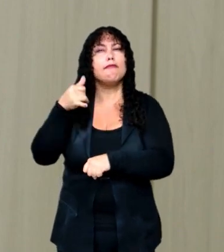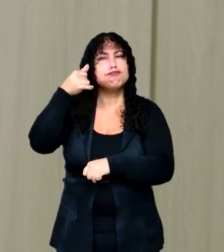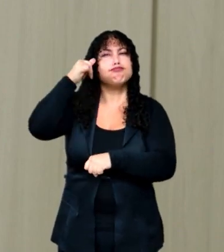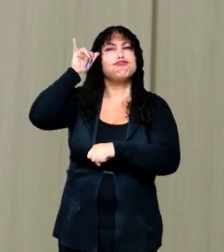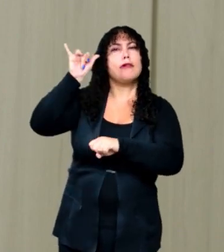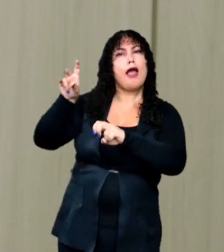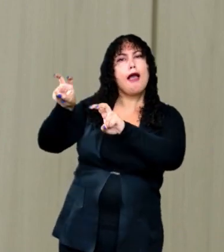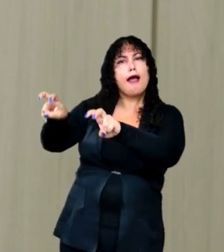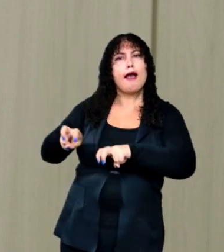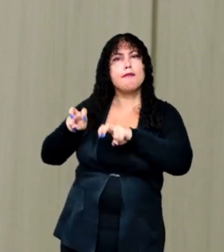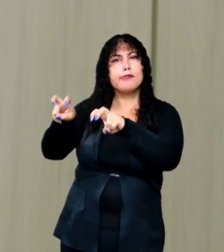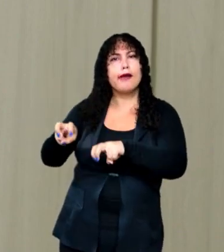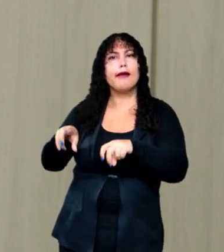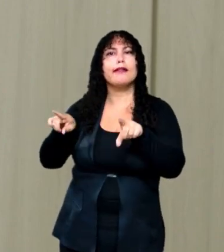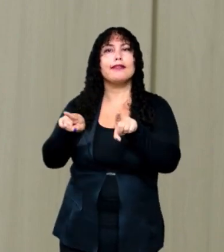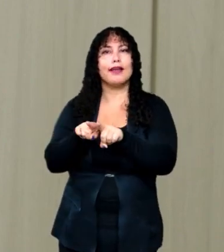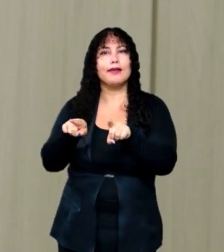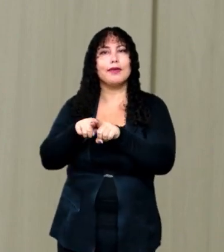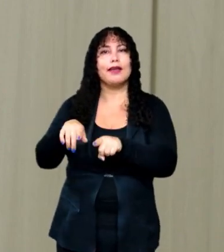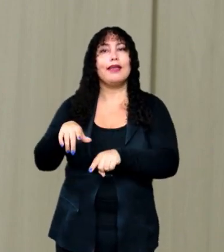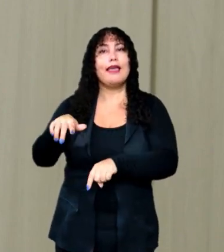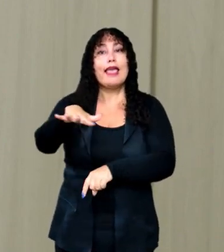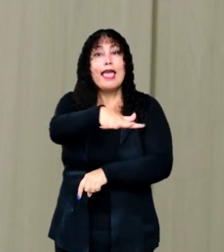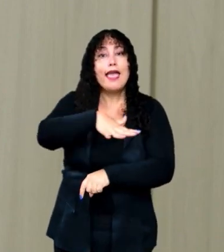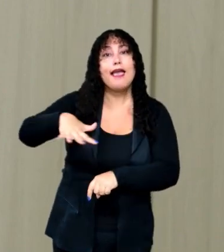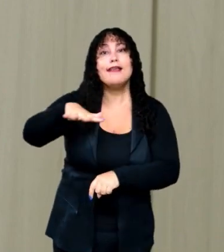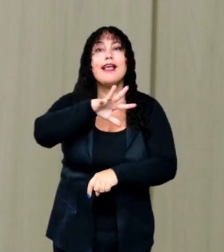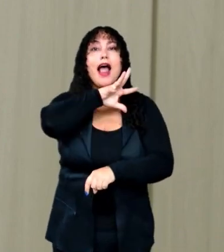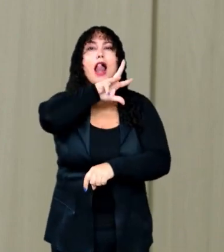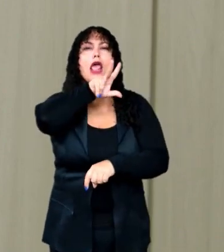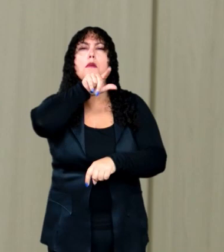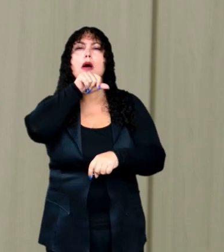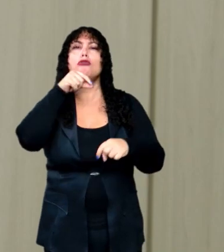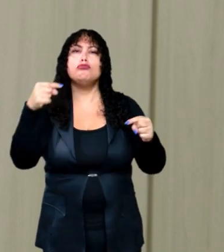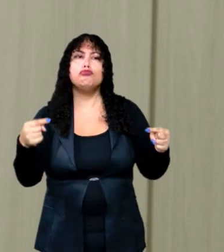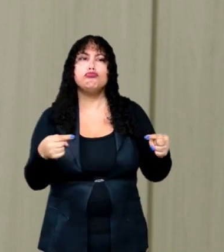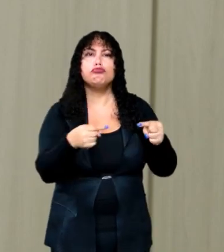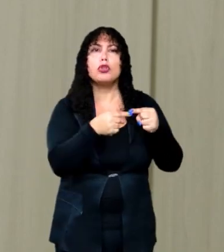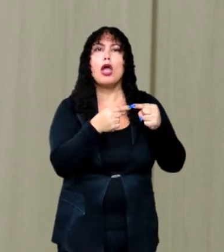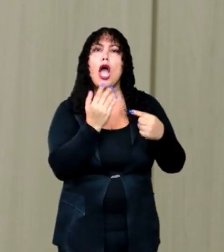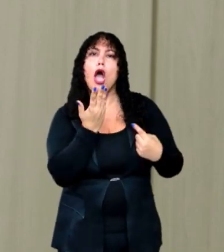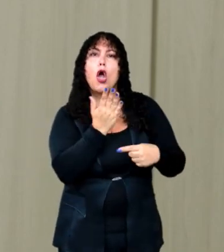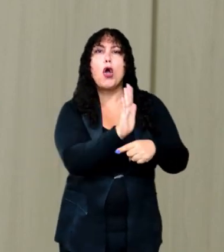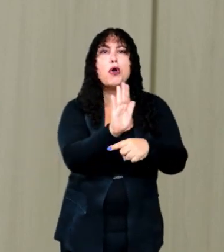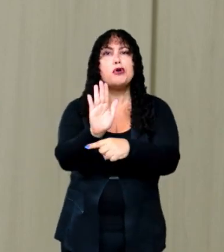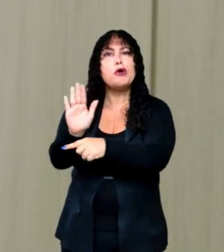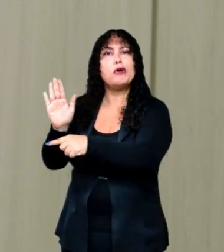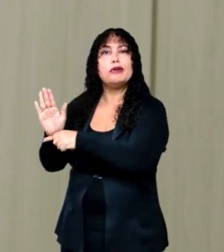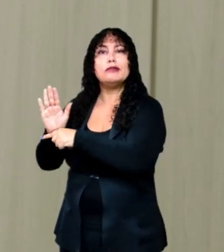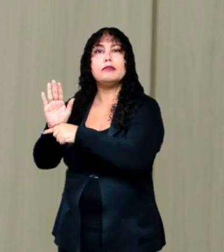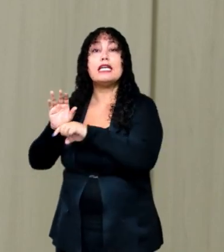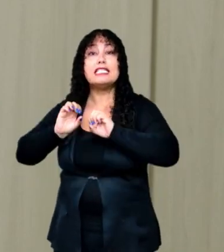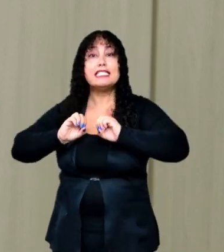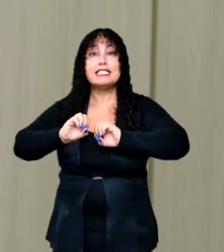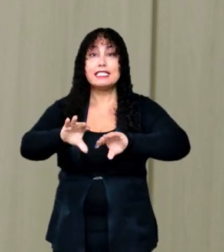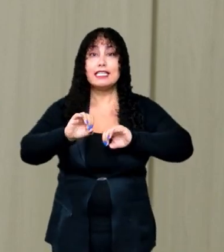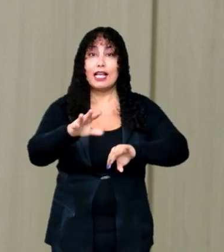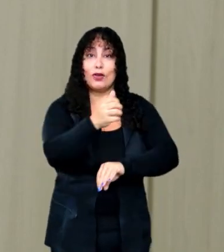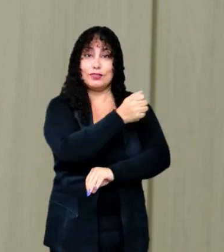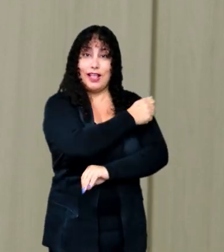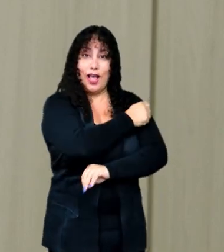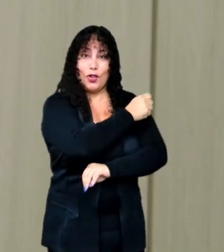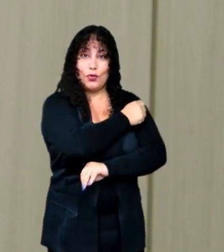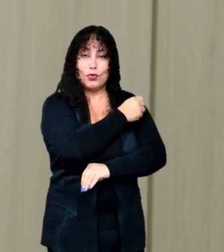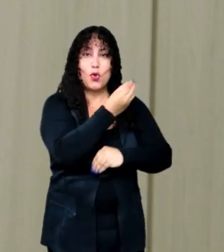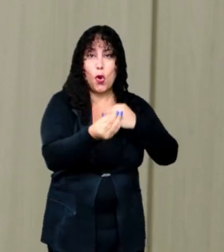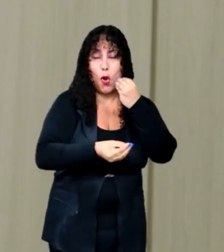agropecuária também, e aí esses animais acabam servindo também para ensinar esses estudantes